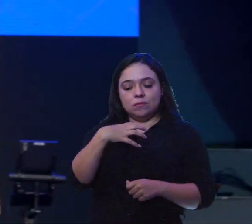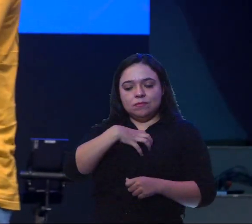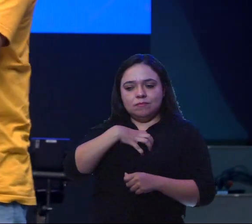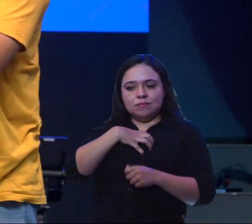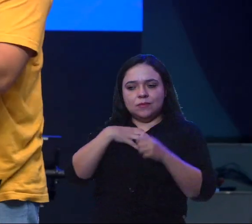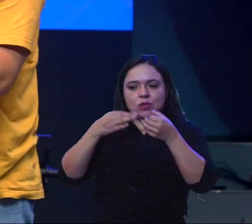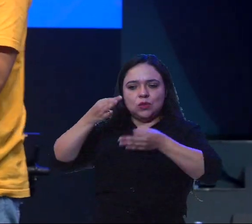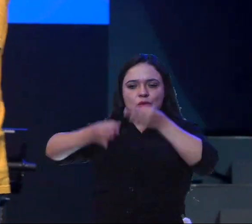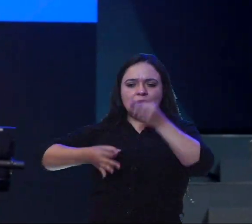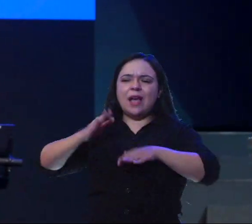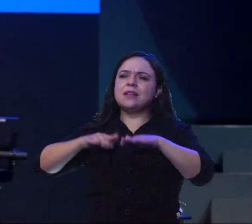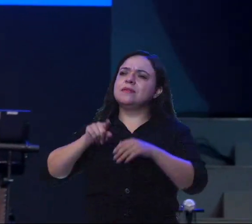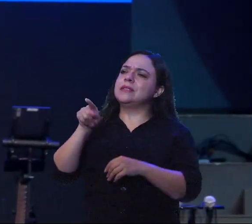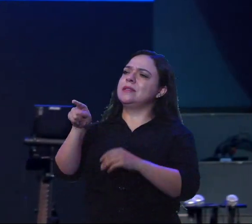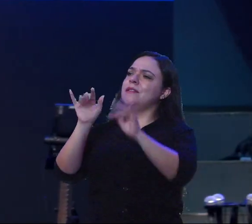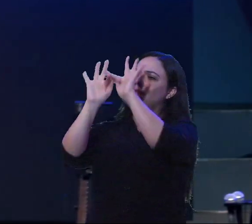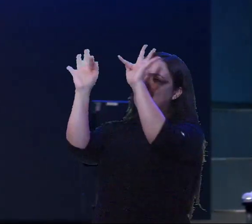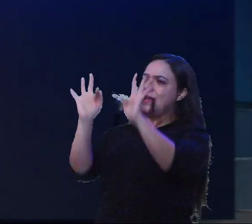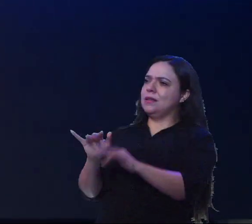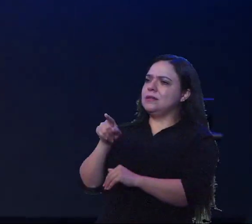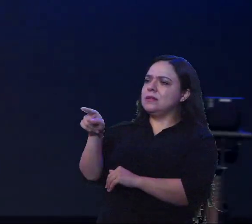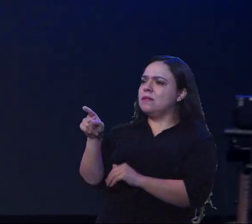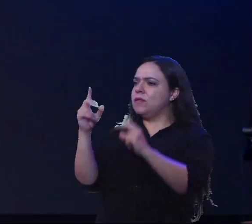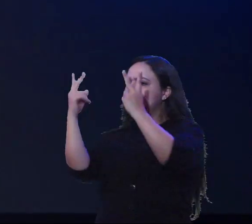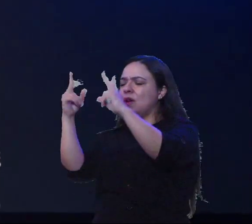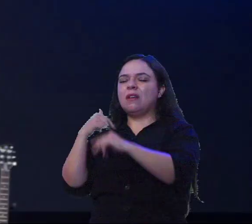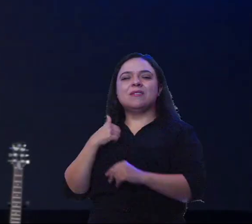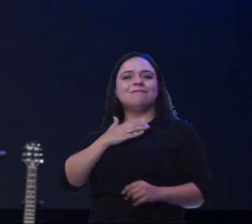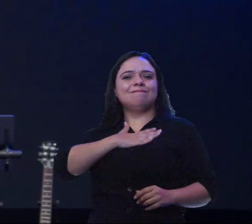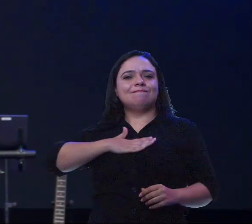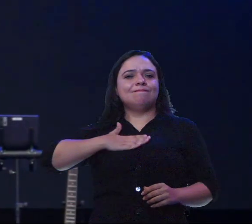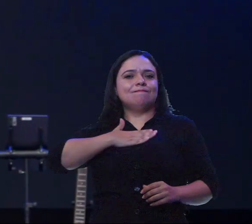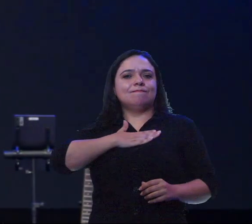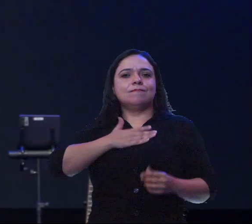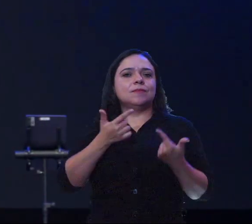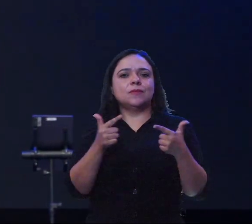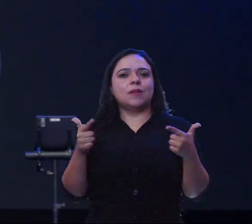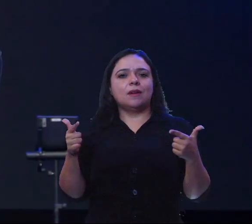alegrar com as vitórias e as bênçãos dos outros, porque você está se sentindo injustiçado.